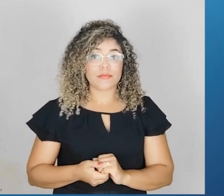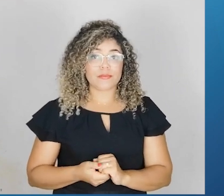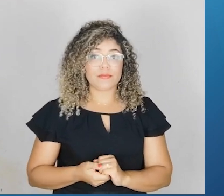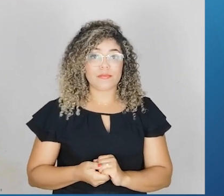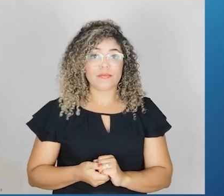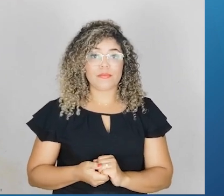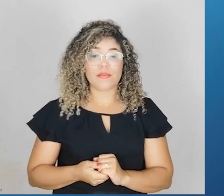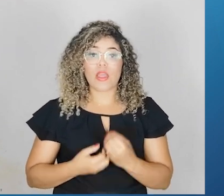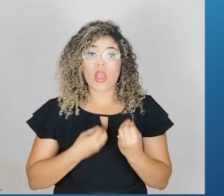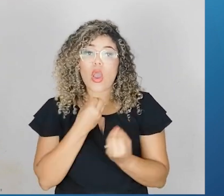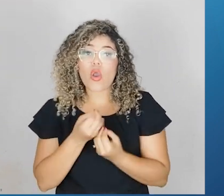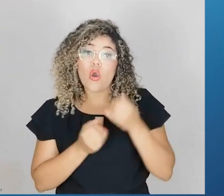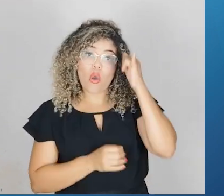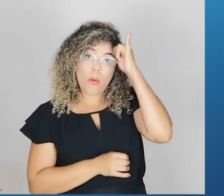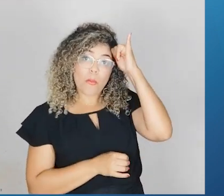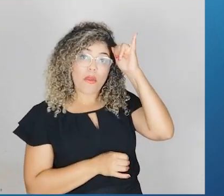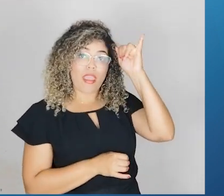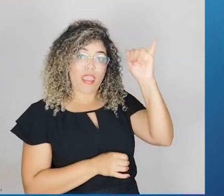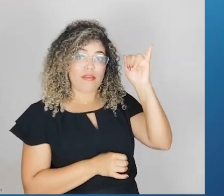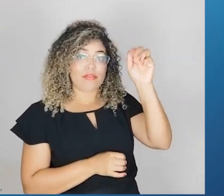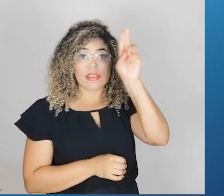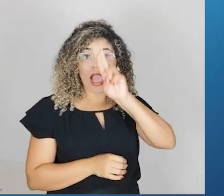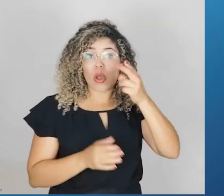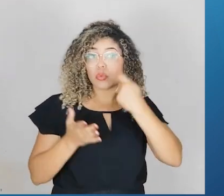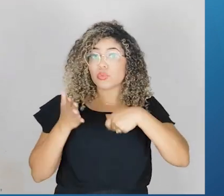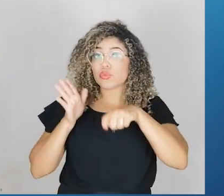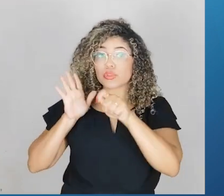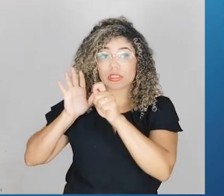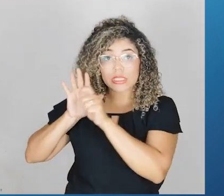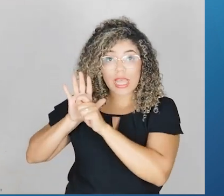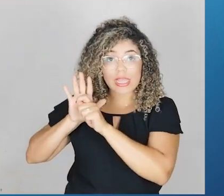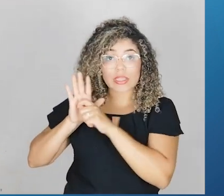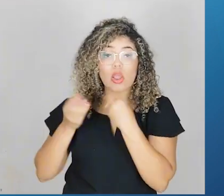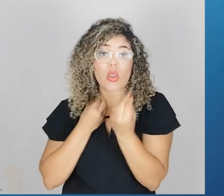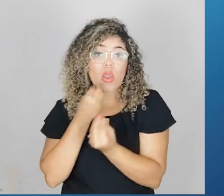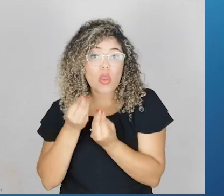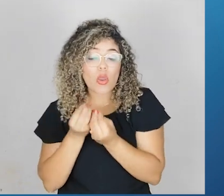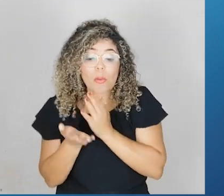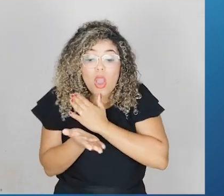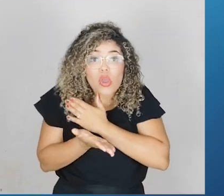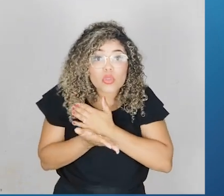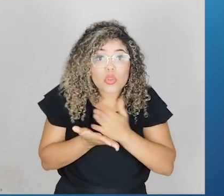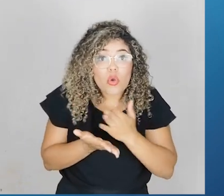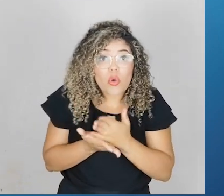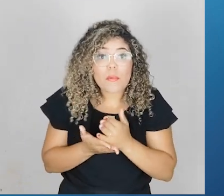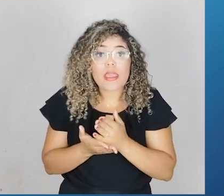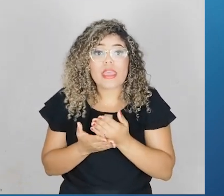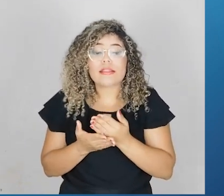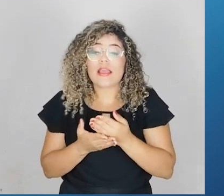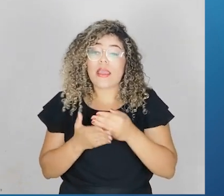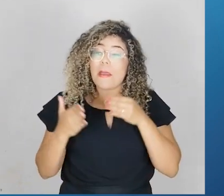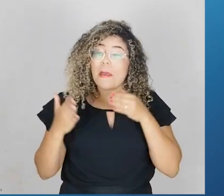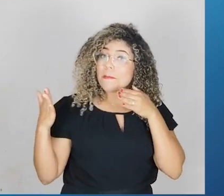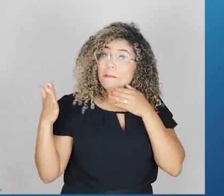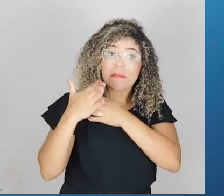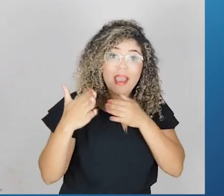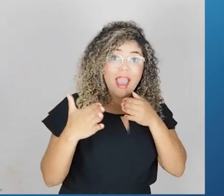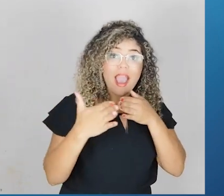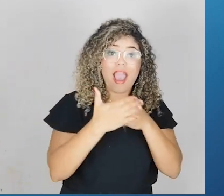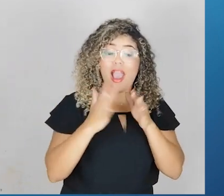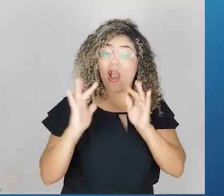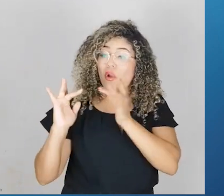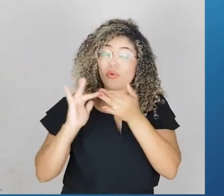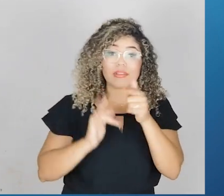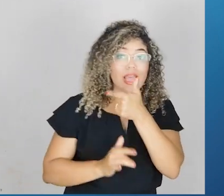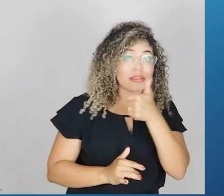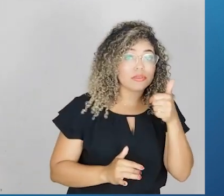A forma de prevenção do uso das drogas. Nós temos a prevenção primária, que são as ações para impedir o primeiro contato. Então aqui